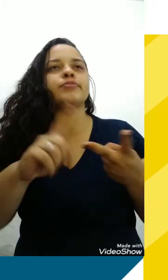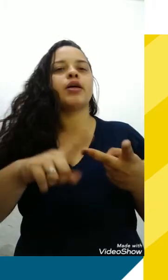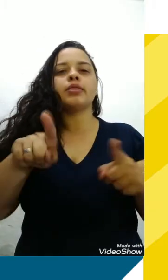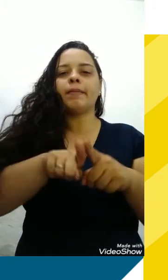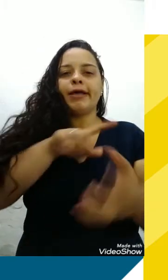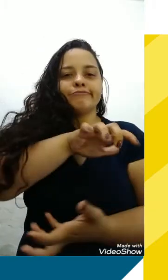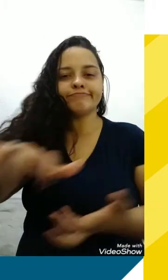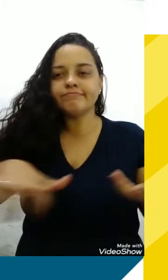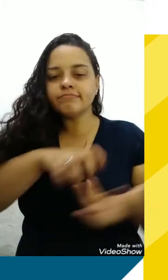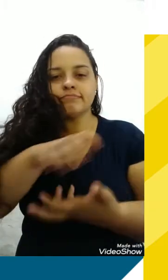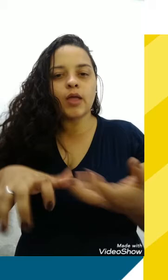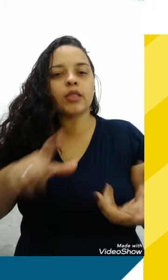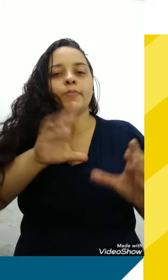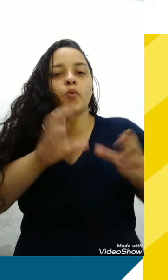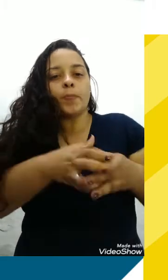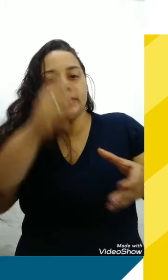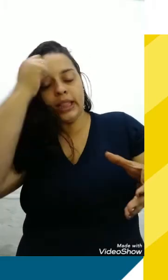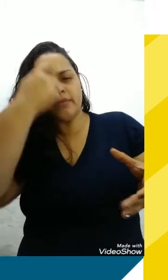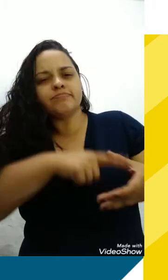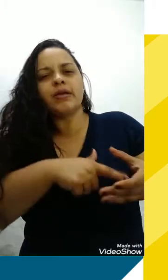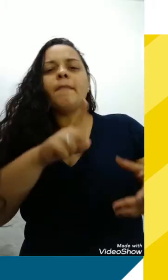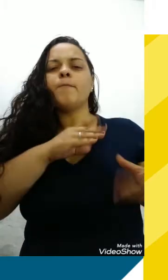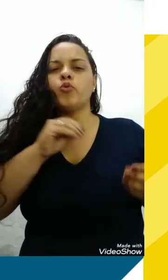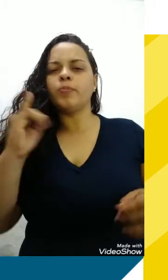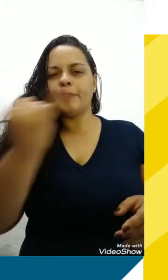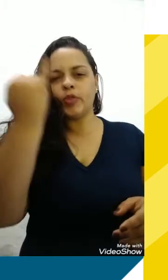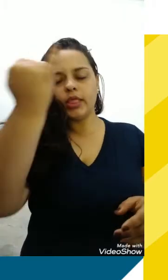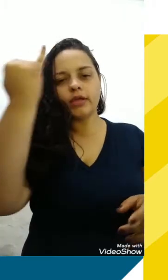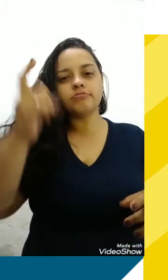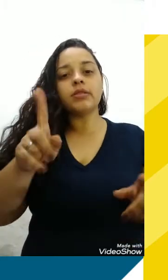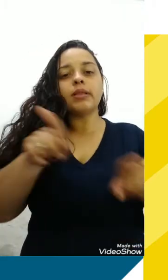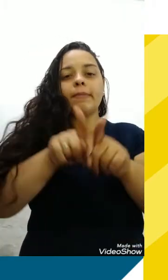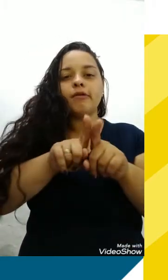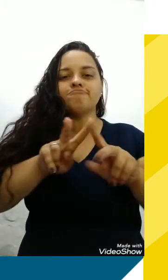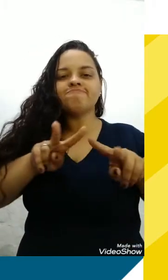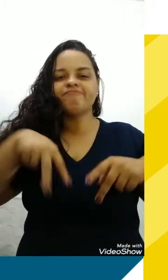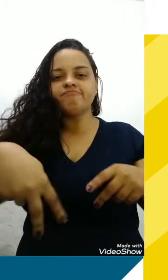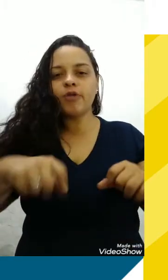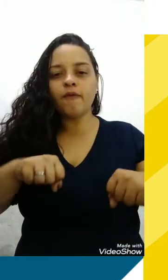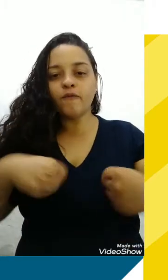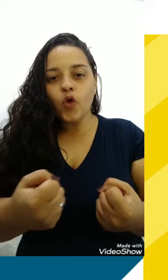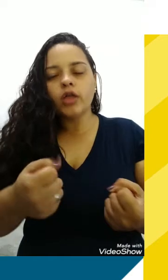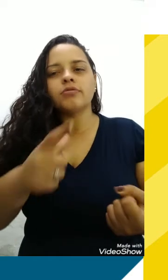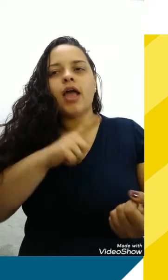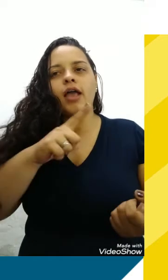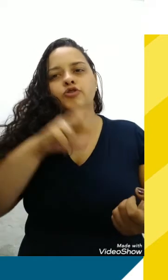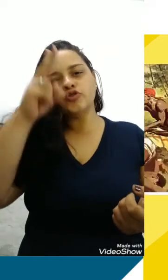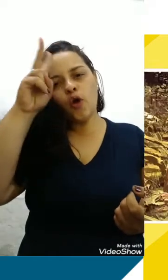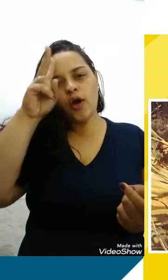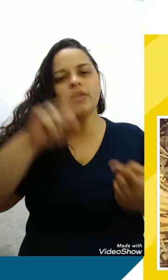aquilombamentos são extremamente importantes. Algumas dessas formas de resistência são geralmente mais conhecidas para a gente, como o famoso Quilombo